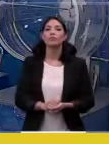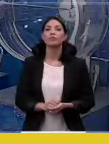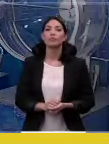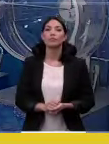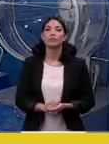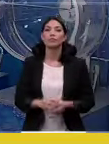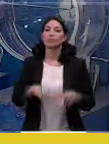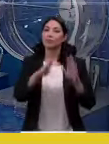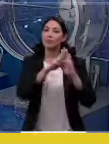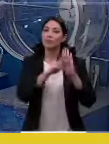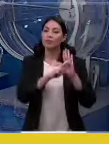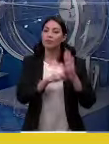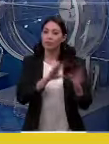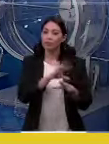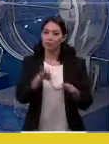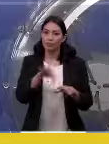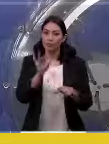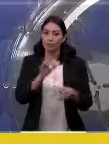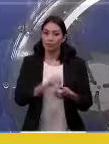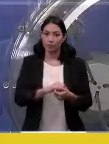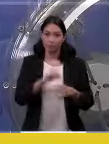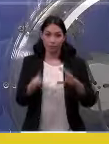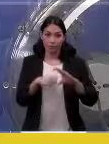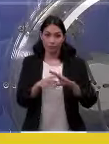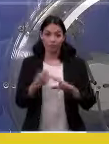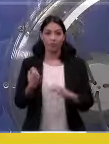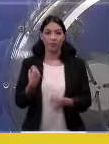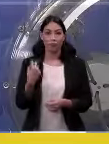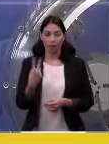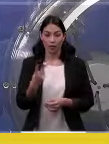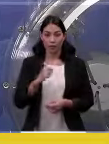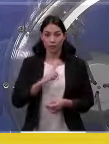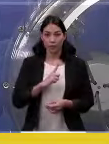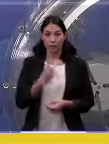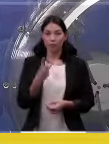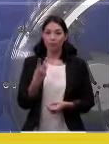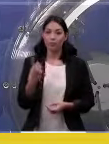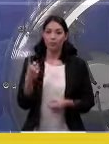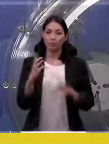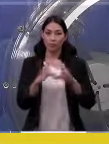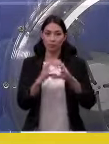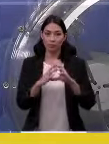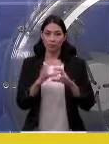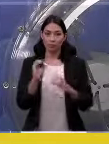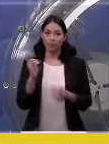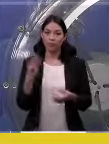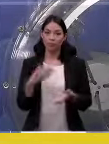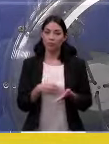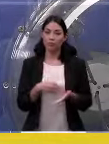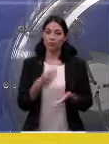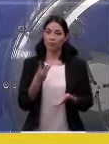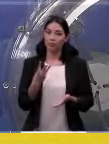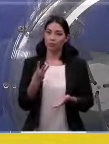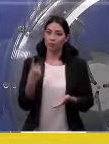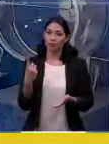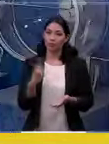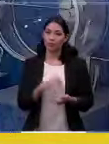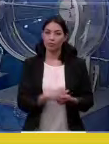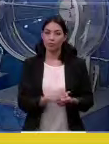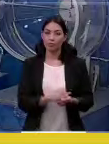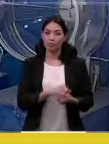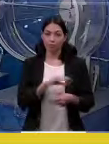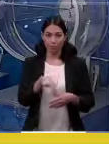regras do sorteio. Aqui temos o suporte acima do globo número 2, abastecido com as 31 bolas numeradas de 01 a